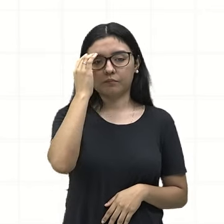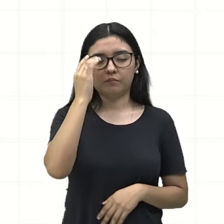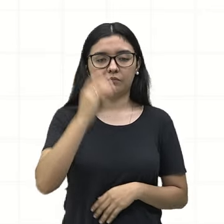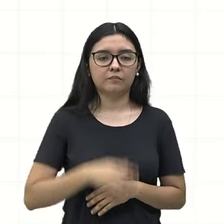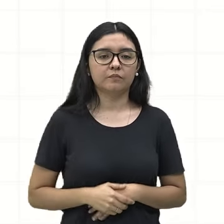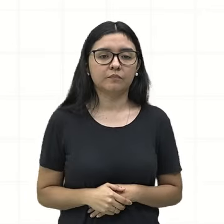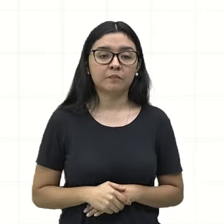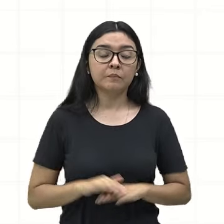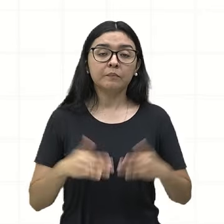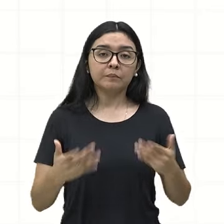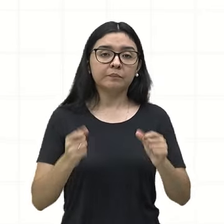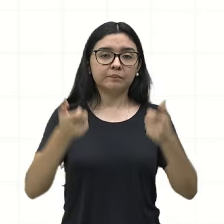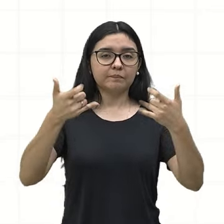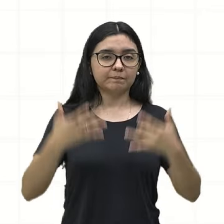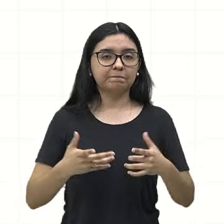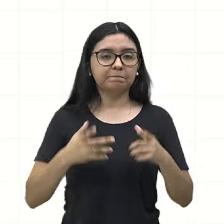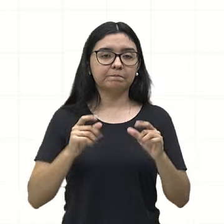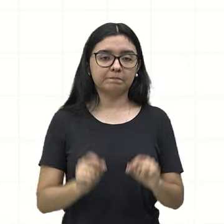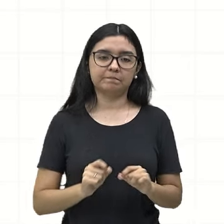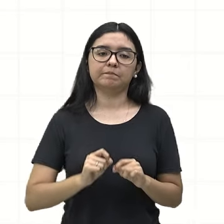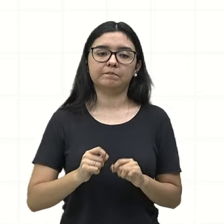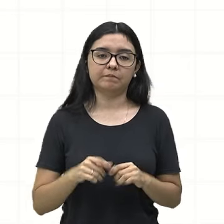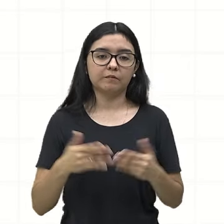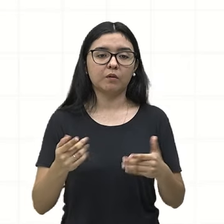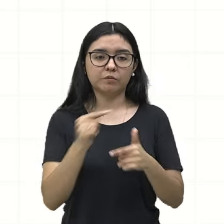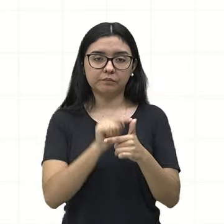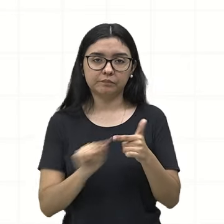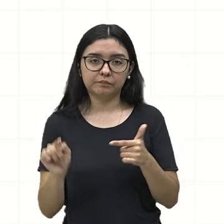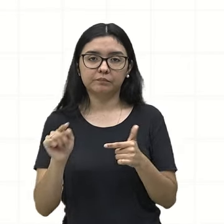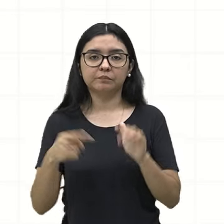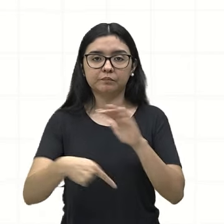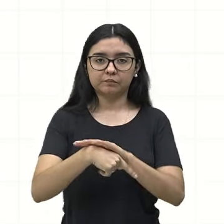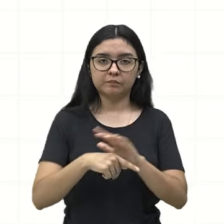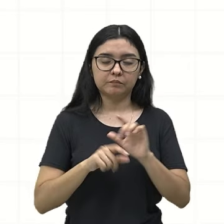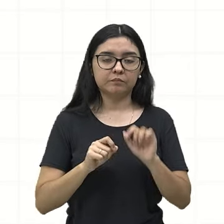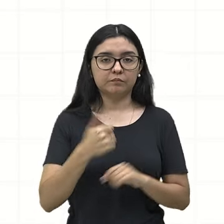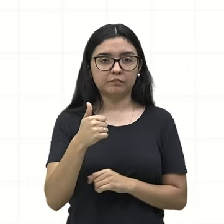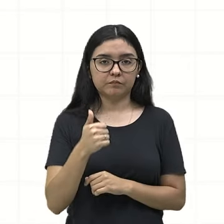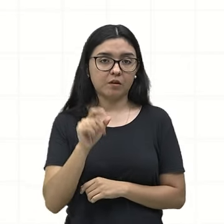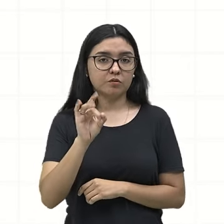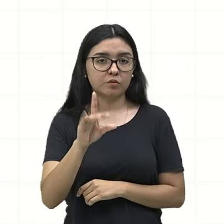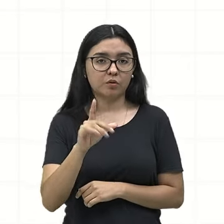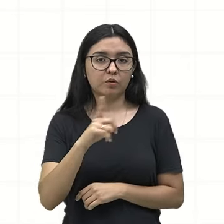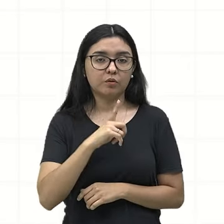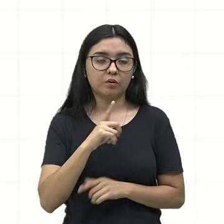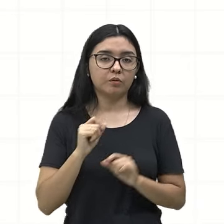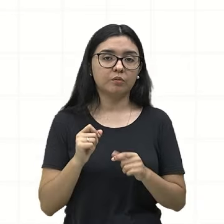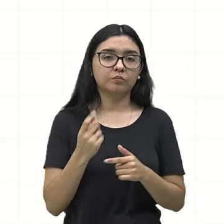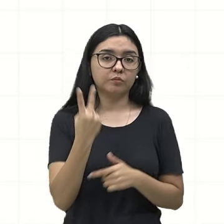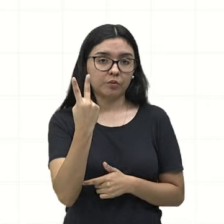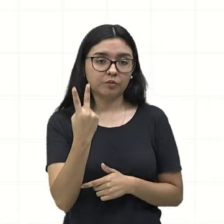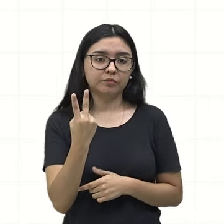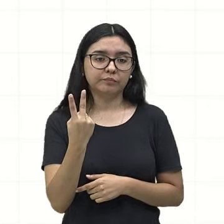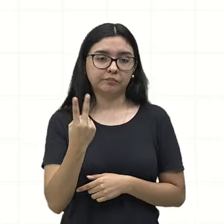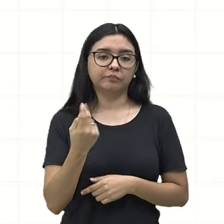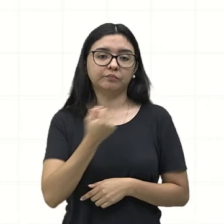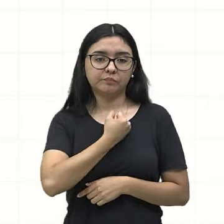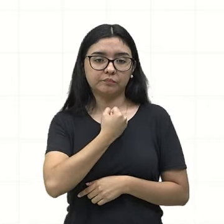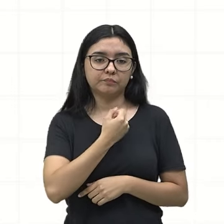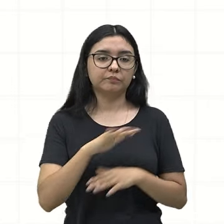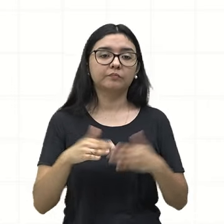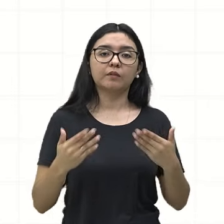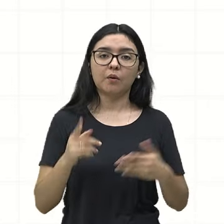Então, pensando assim, os divisores de 11 são apenas os números 1 e o próprio 11, então o 11 é um